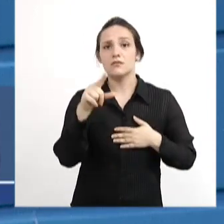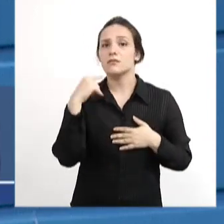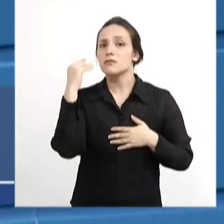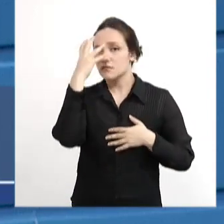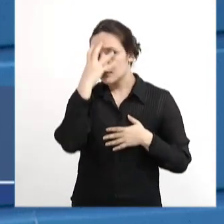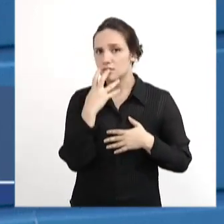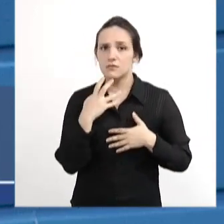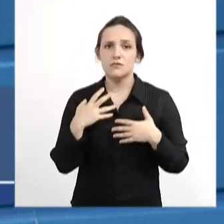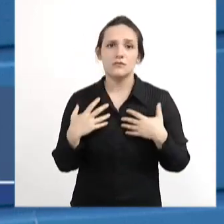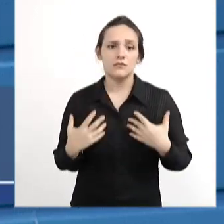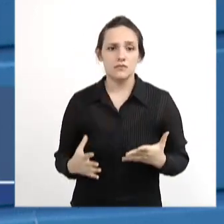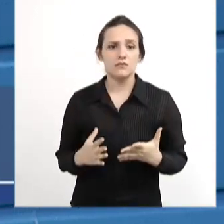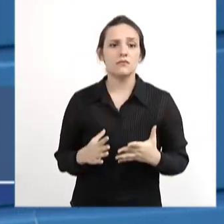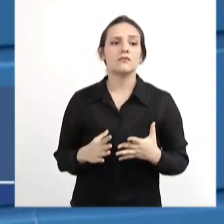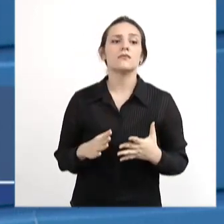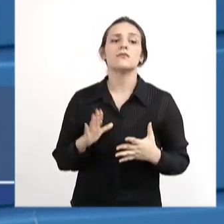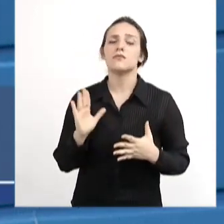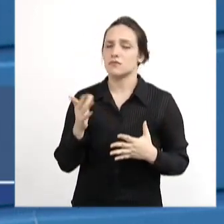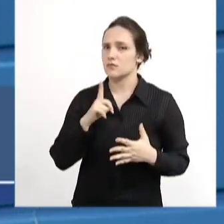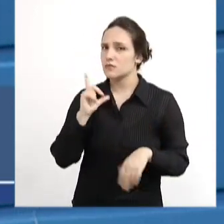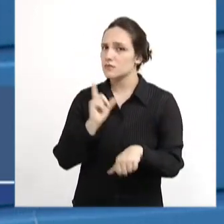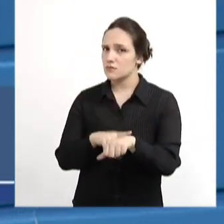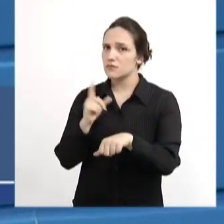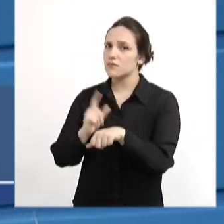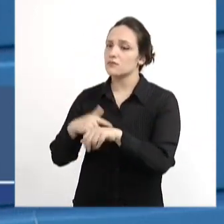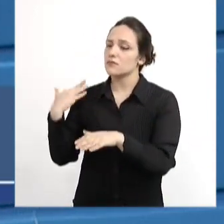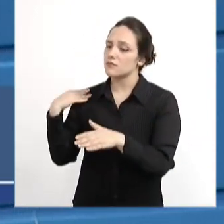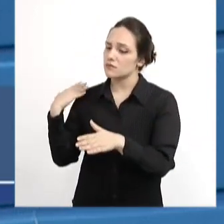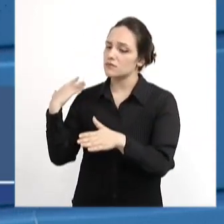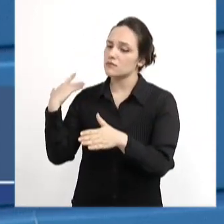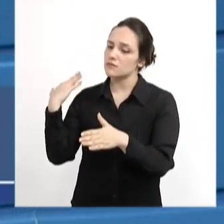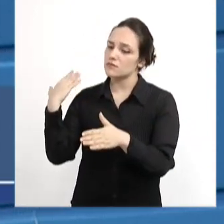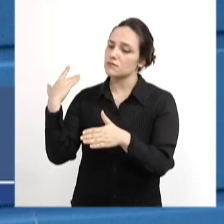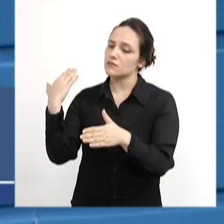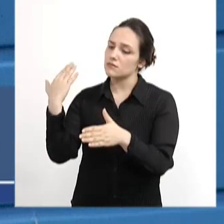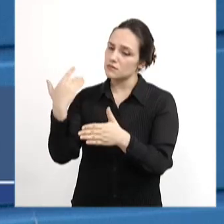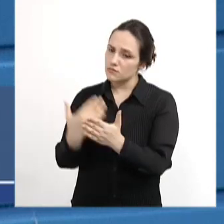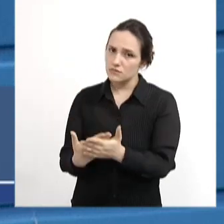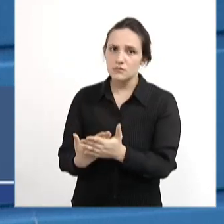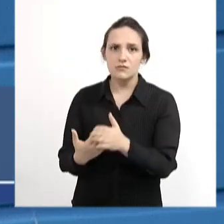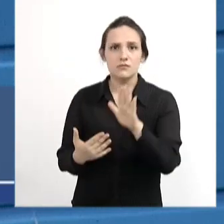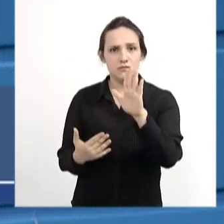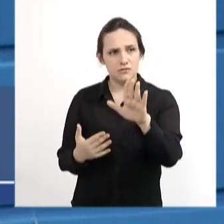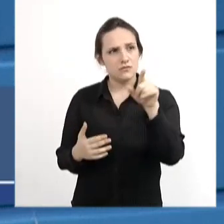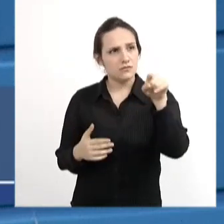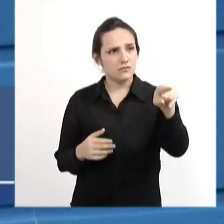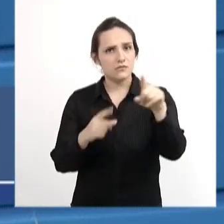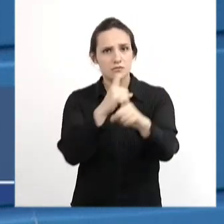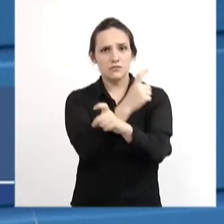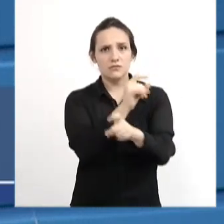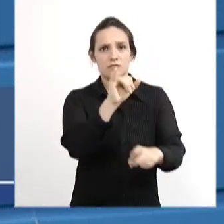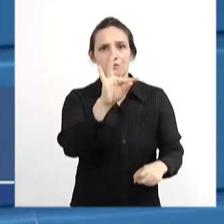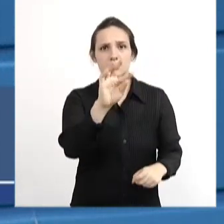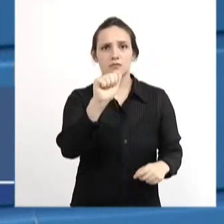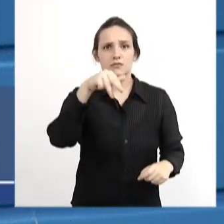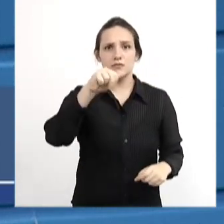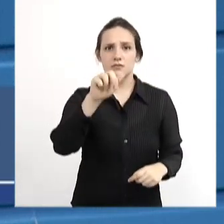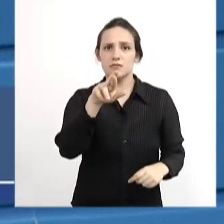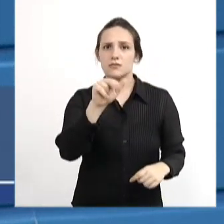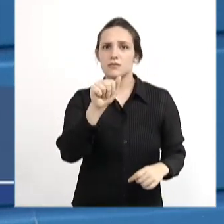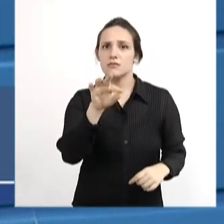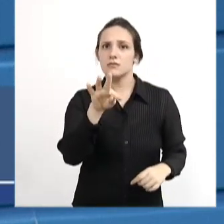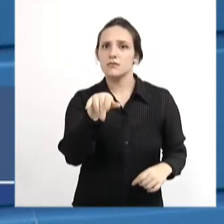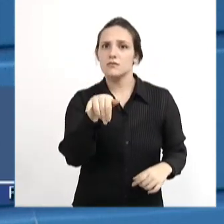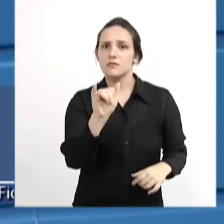já vem enrolando há um bom tempo. Eu tenho conhecimento que lá só na Itamaraty tem ali mais de 3